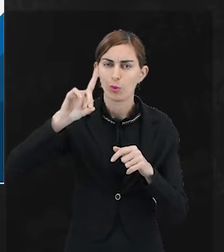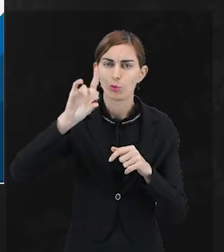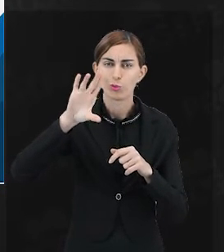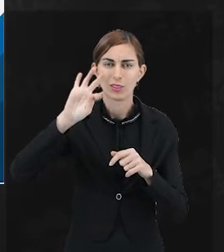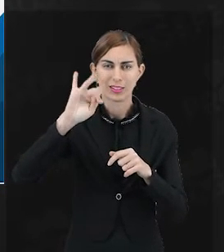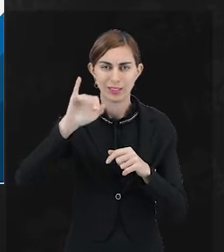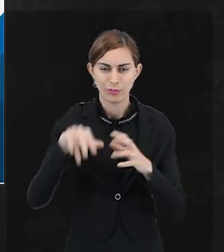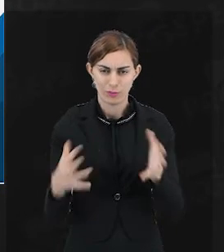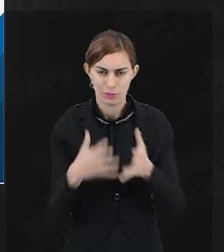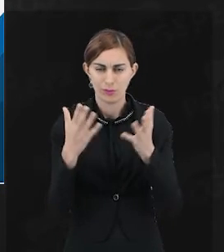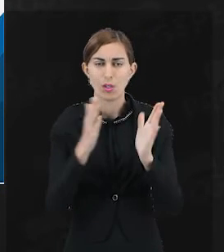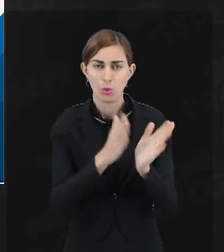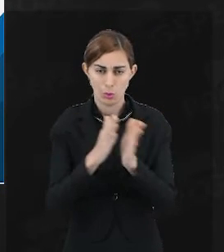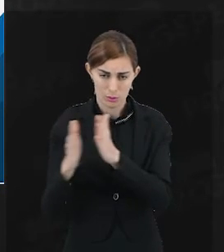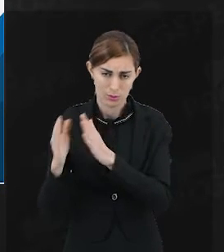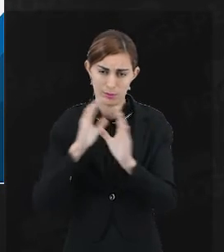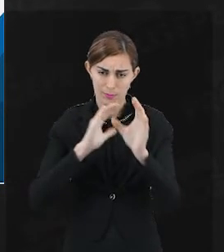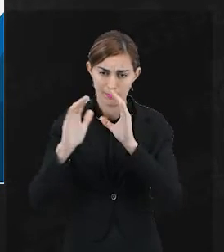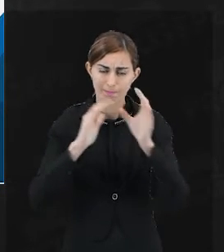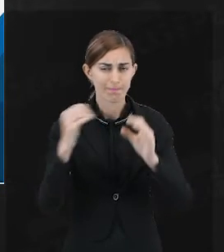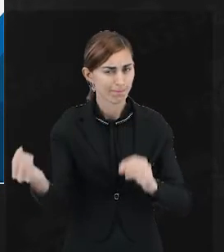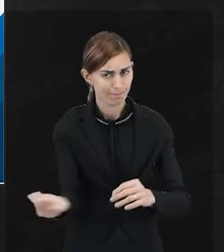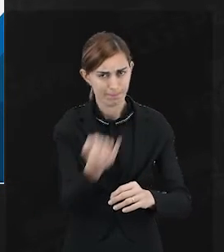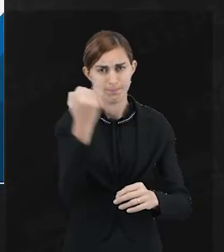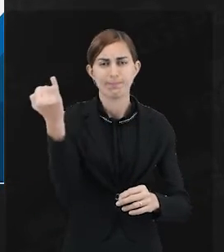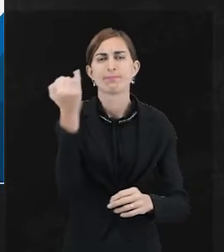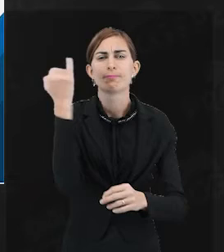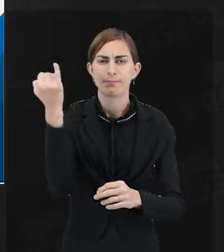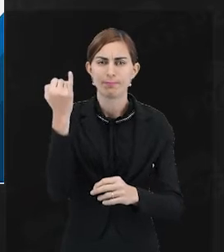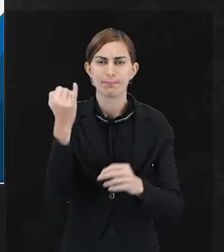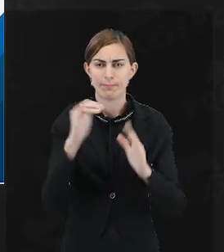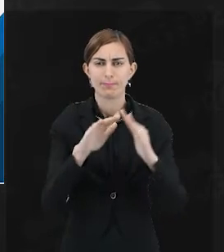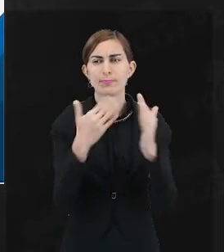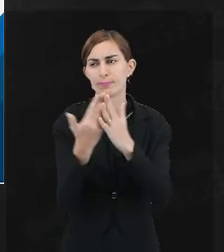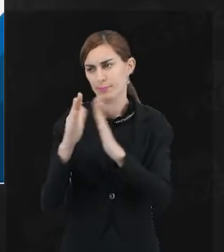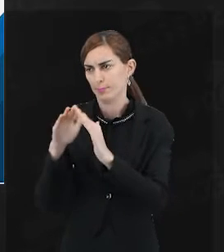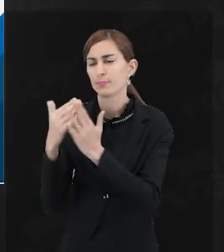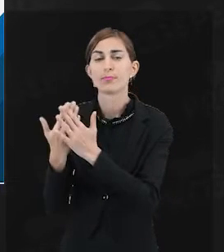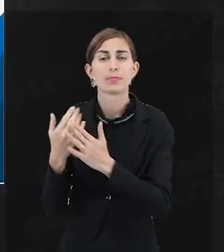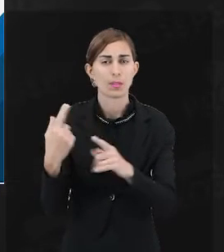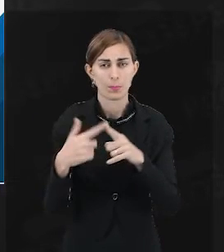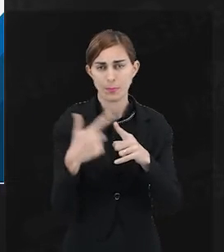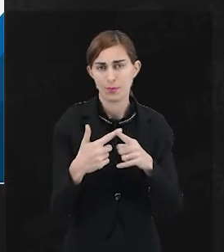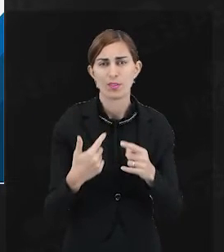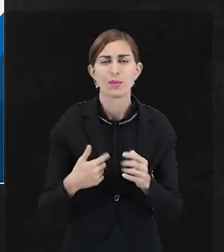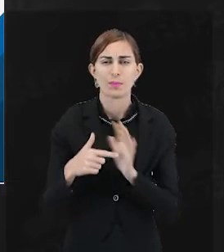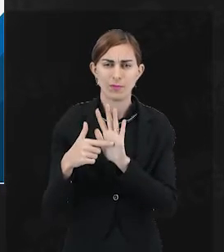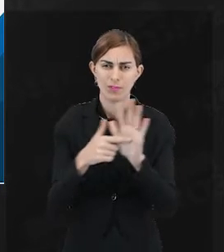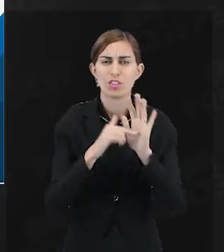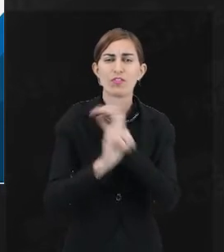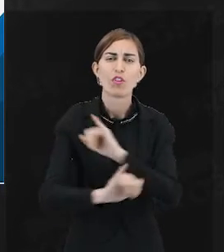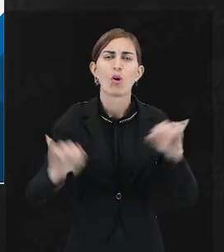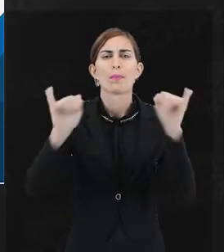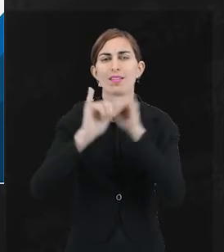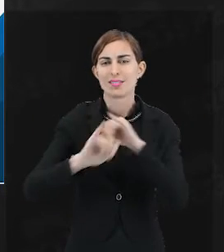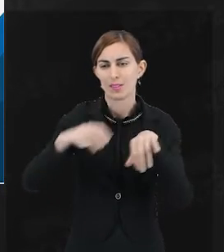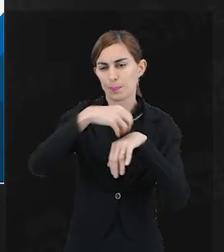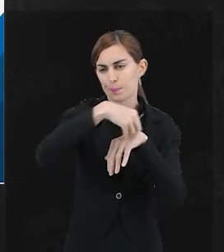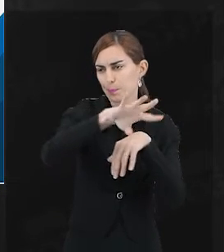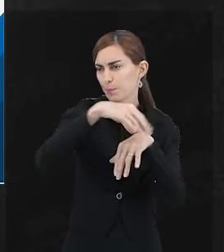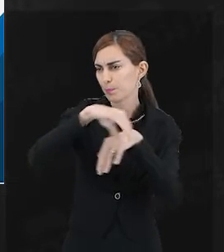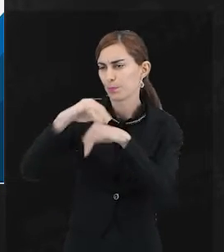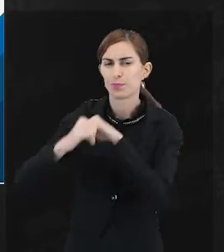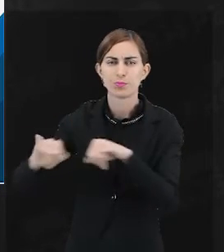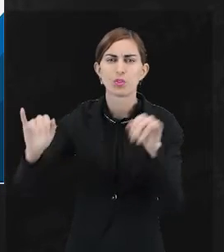A comunicação organizacional ela é de extrema importância para as instituições, pois ela visa passar informações, ela